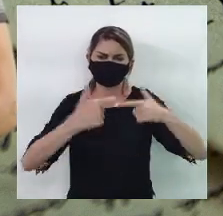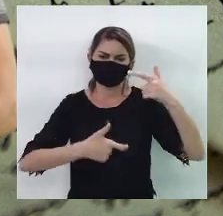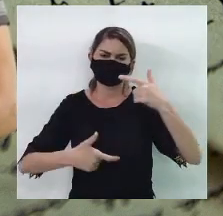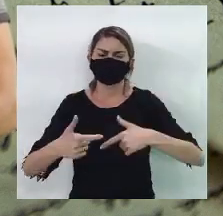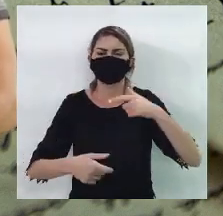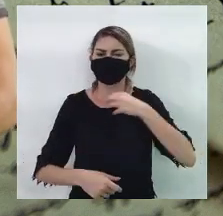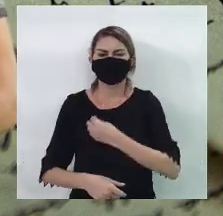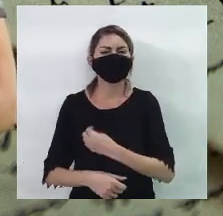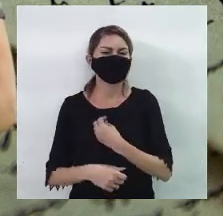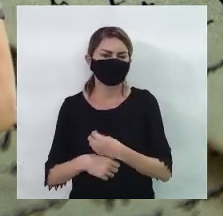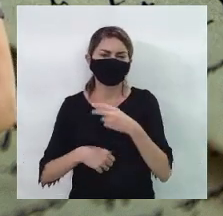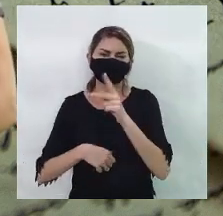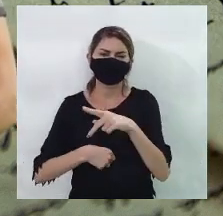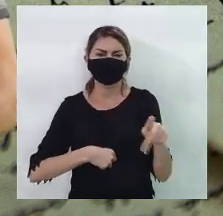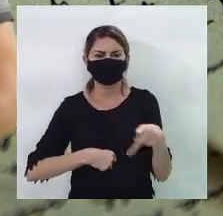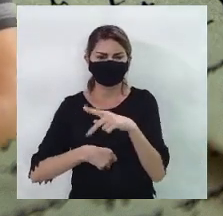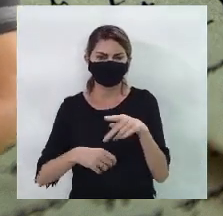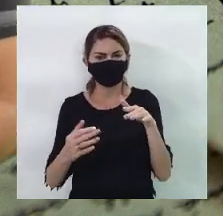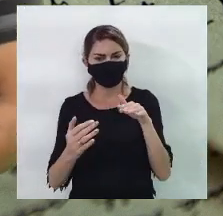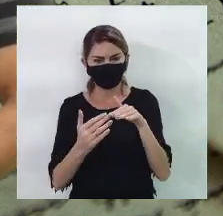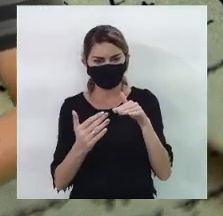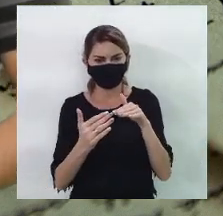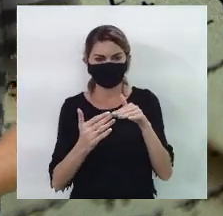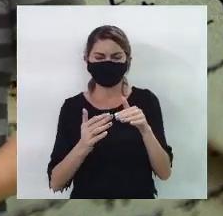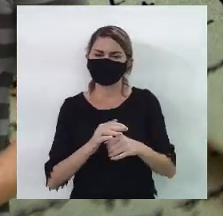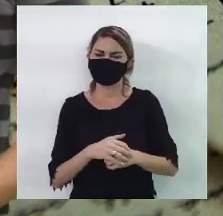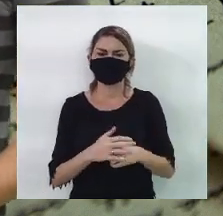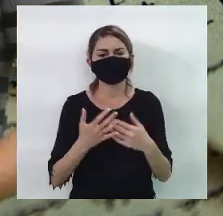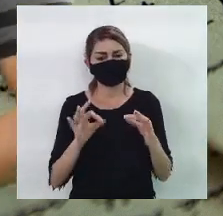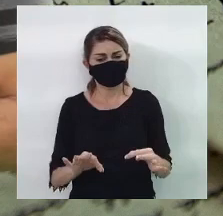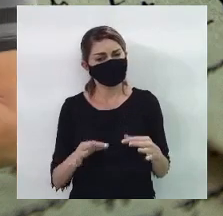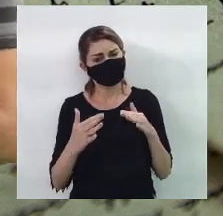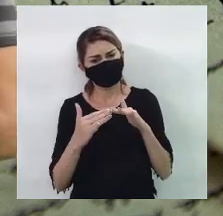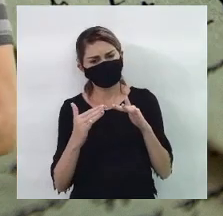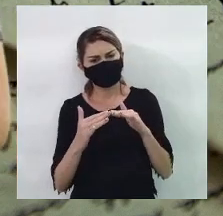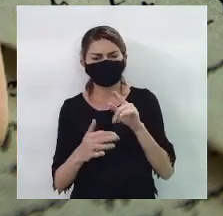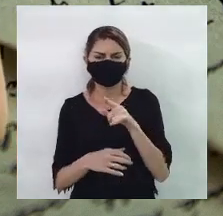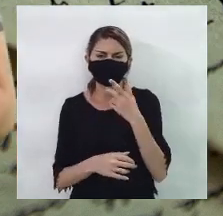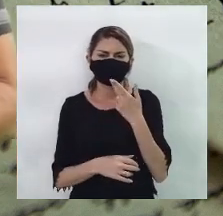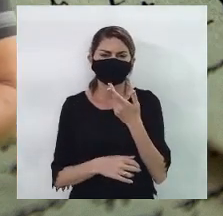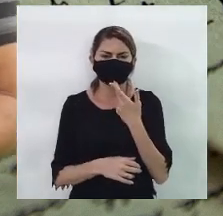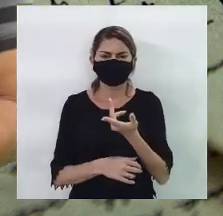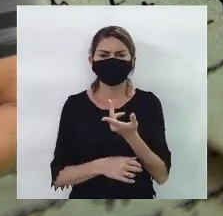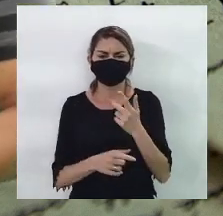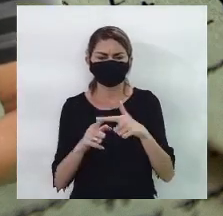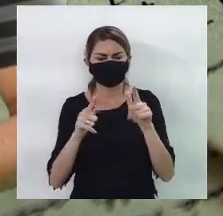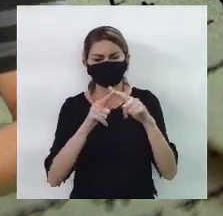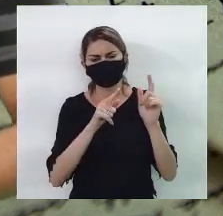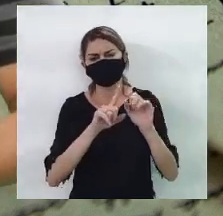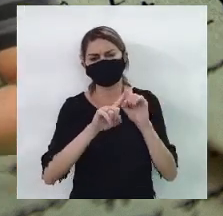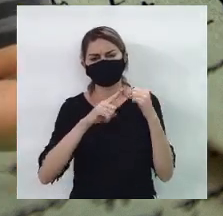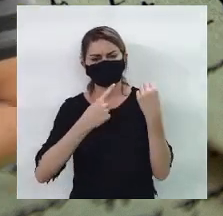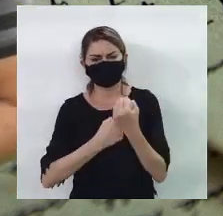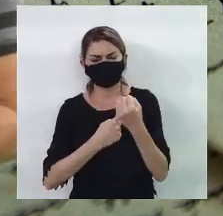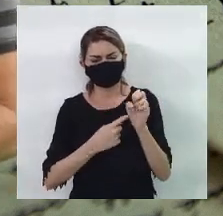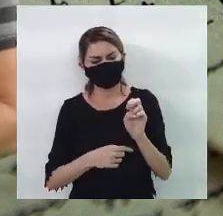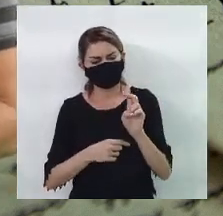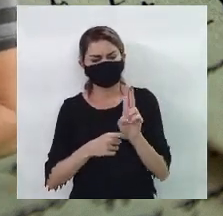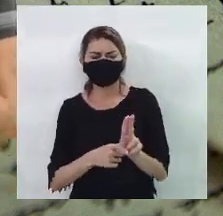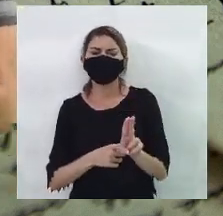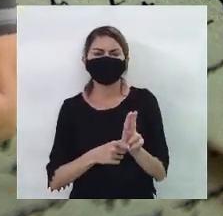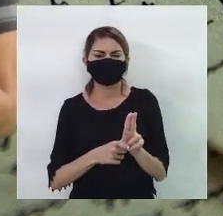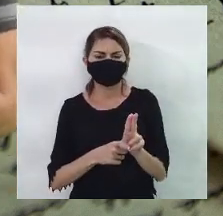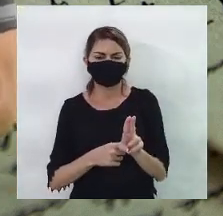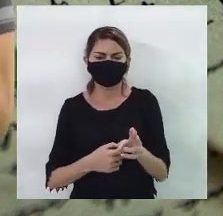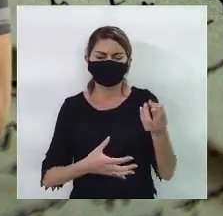vividas pela professora. Concorda? Concordo, exatamente isso que você está falando. Os problemas sociais, o eu,